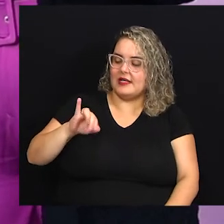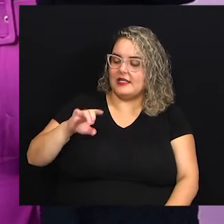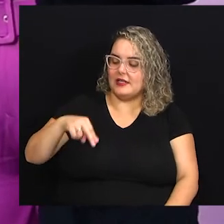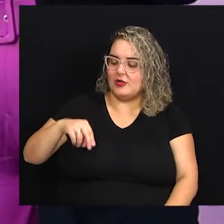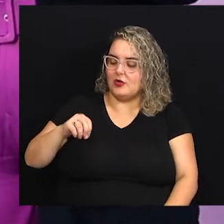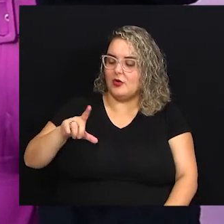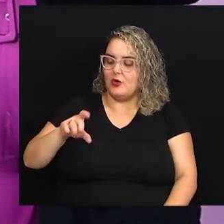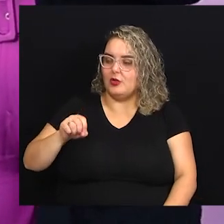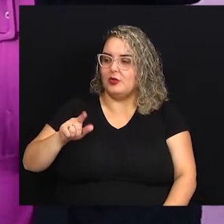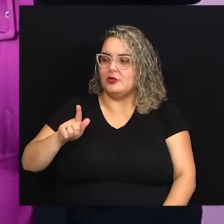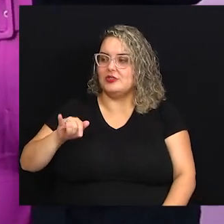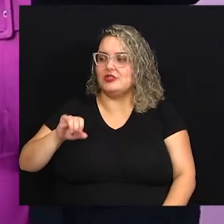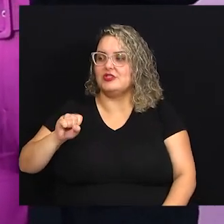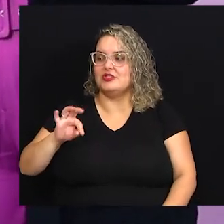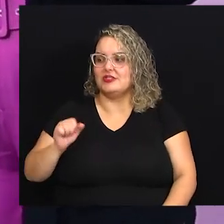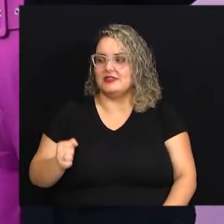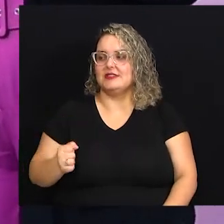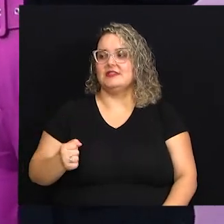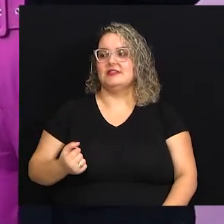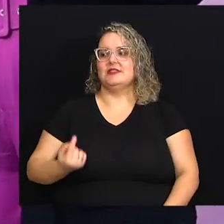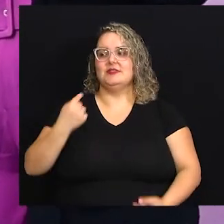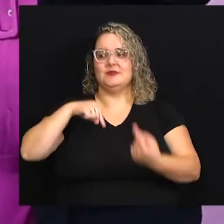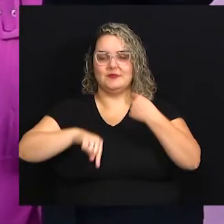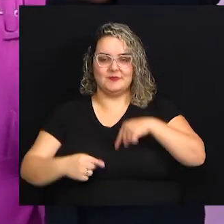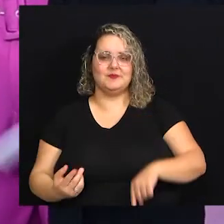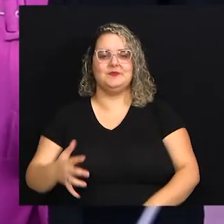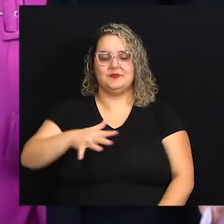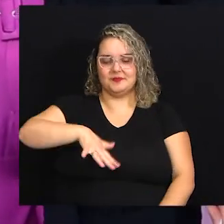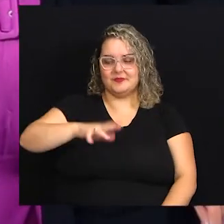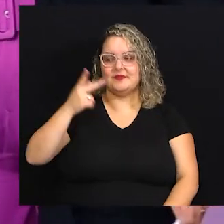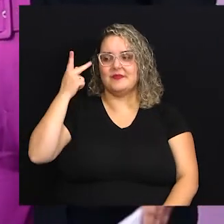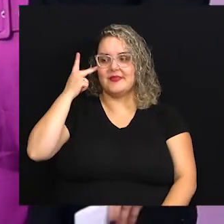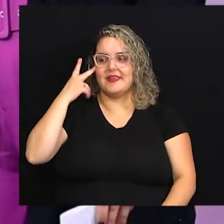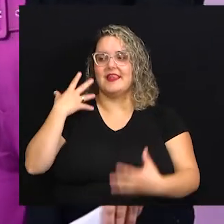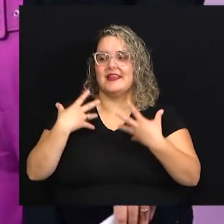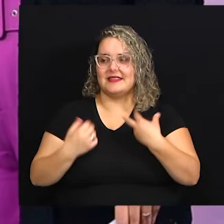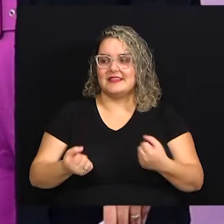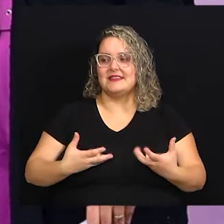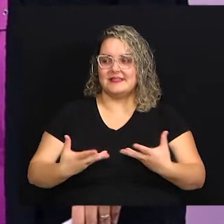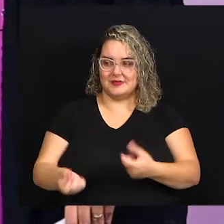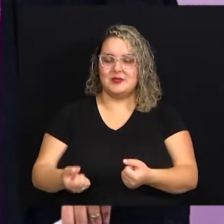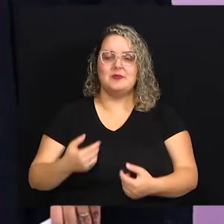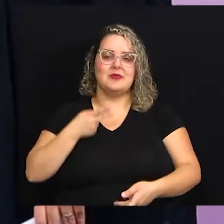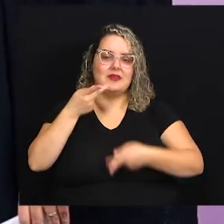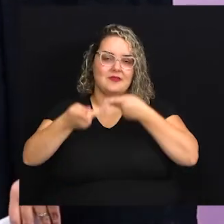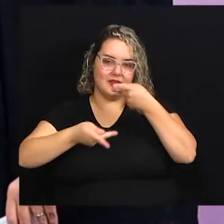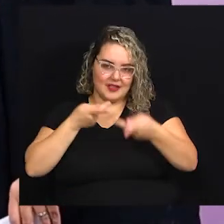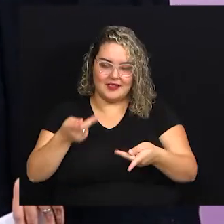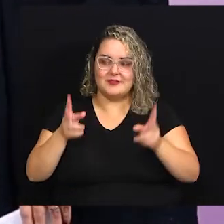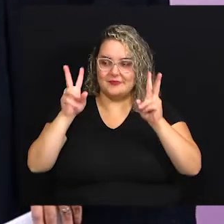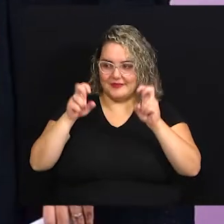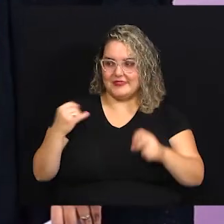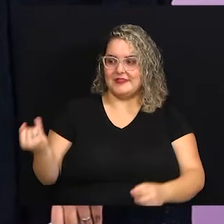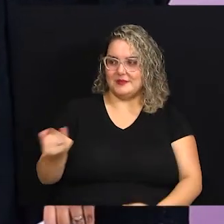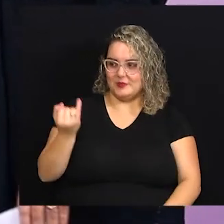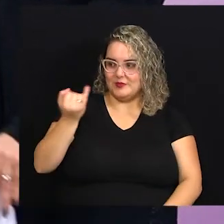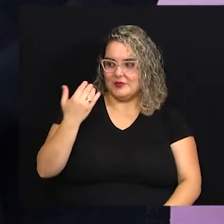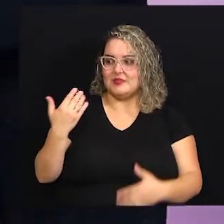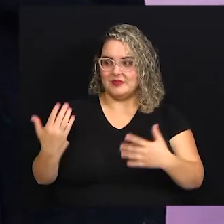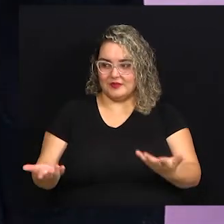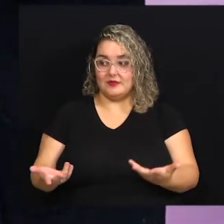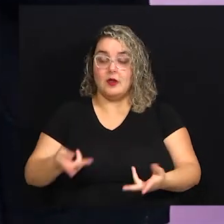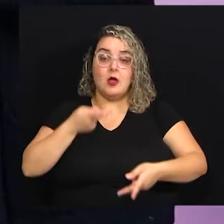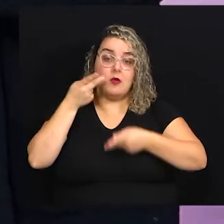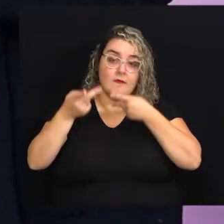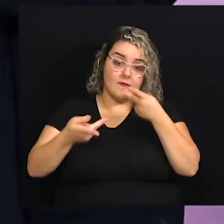da Sociedade Brasileira de Endocrinologia e Metabologia Regional São Paulo. Aceitou o nosso convite para falar sobre esse tema tão importante,